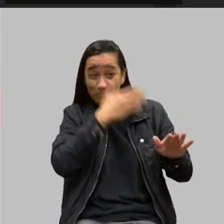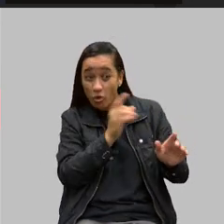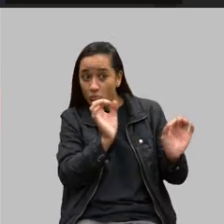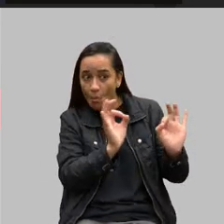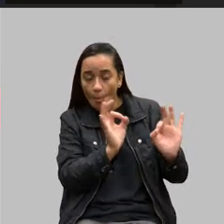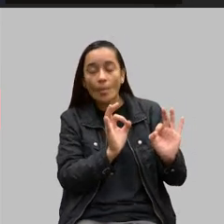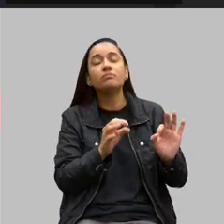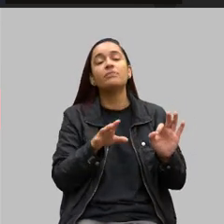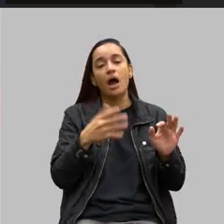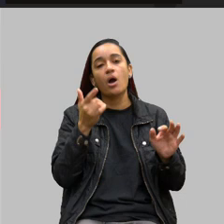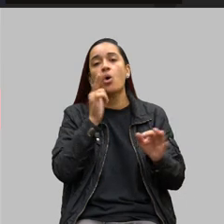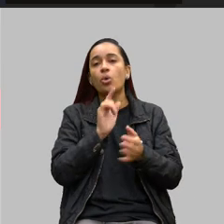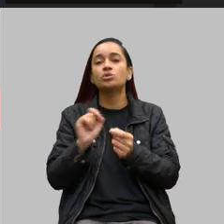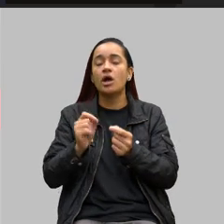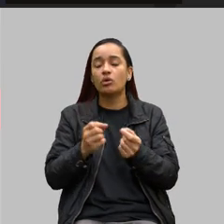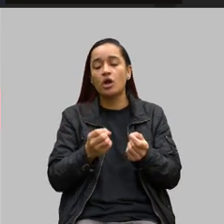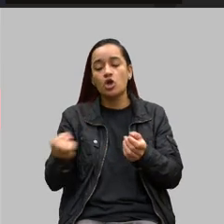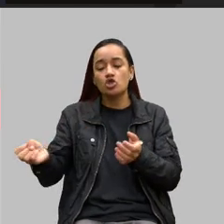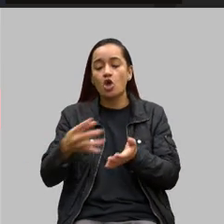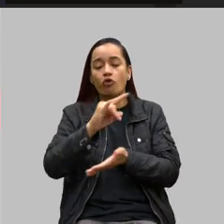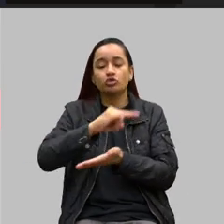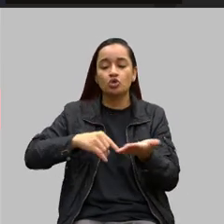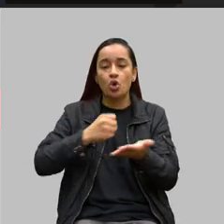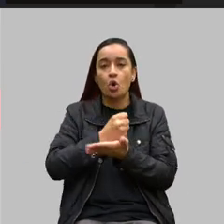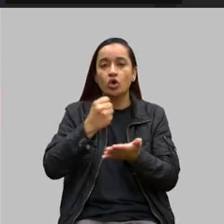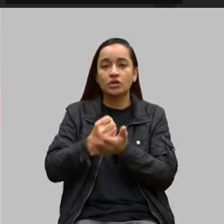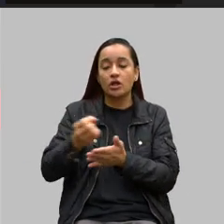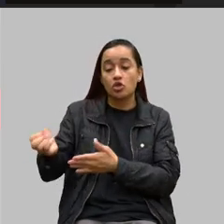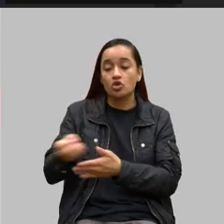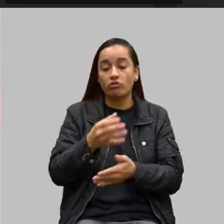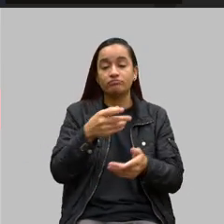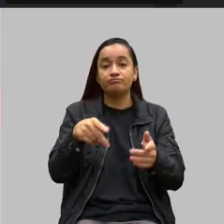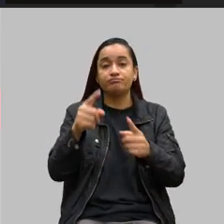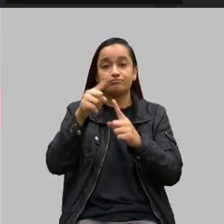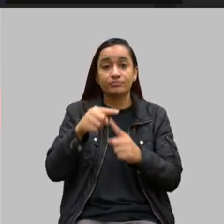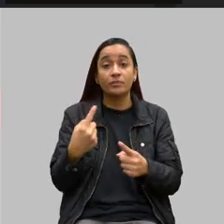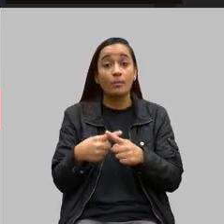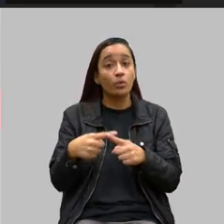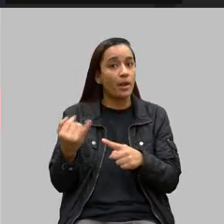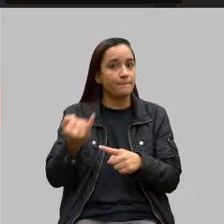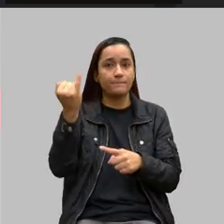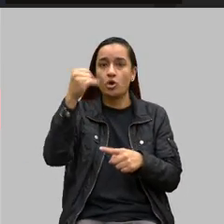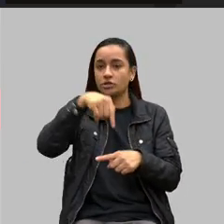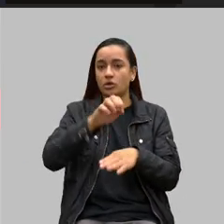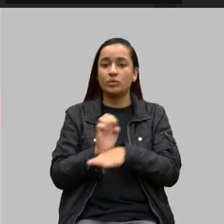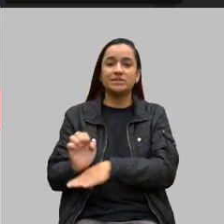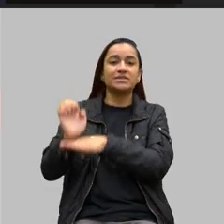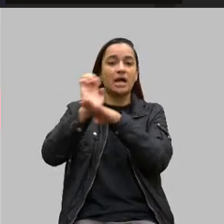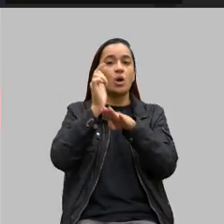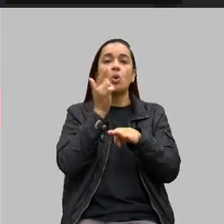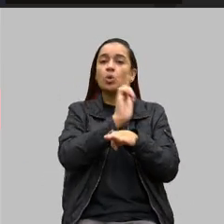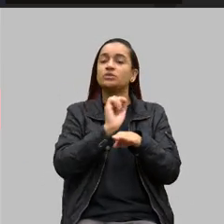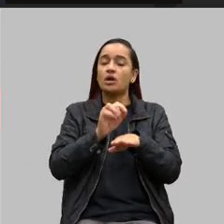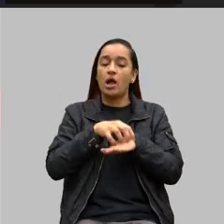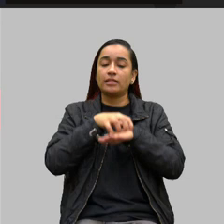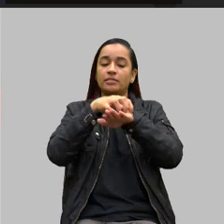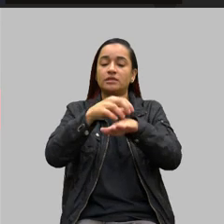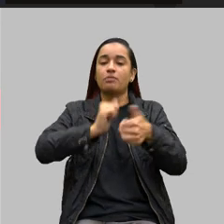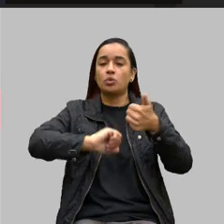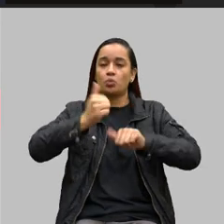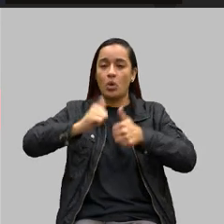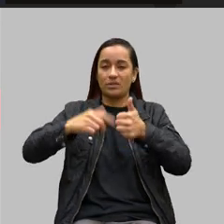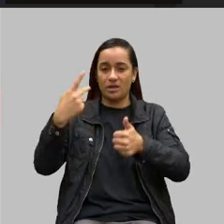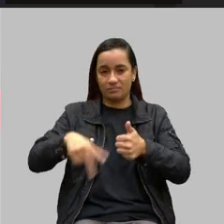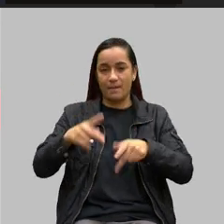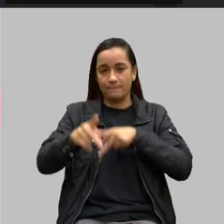desses contratos e uma nova licitação porque é fundamental que o Estado assegure um transporte de qualidade paraa população Então acho que aqui né não